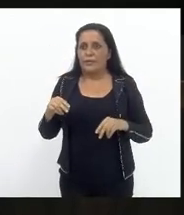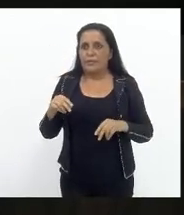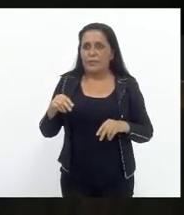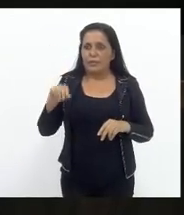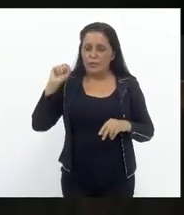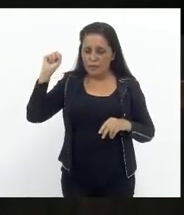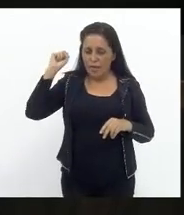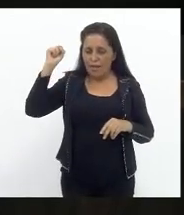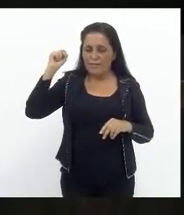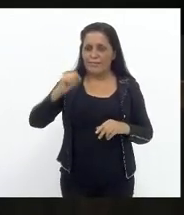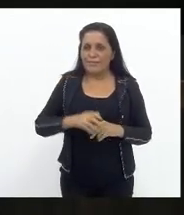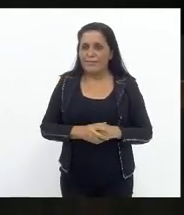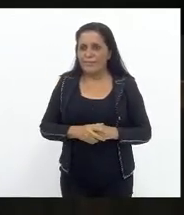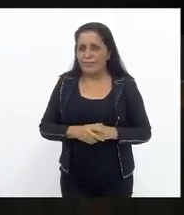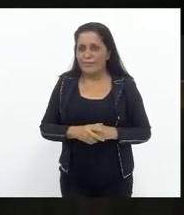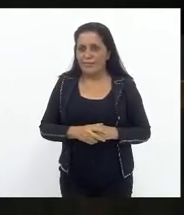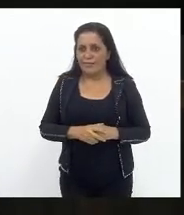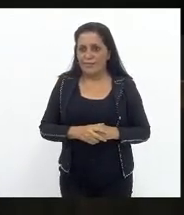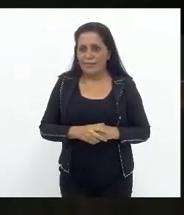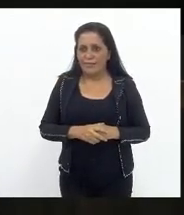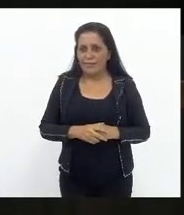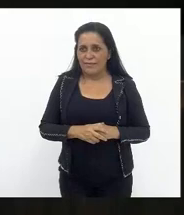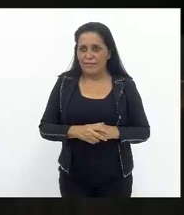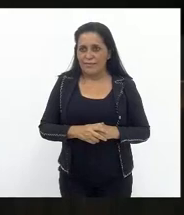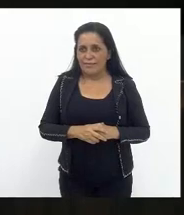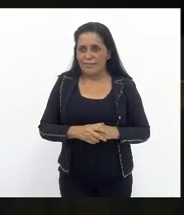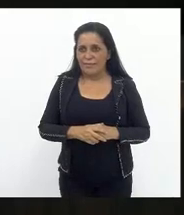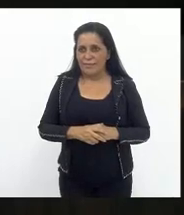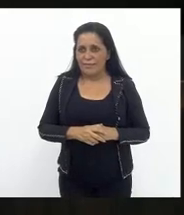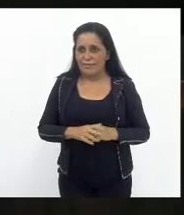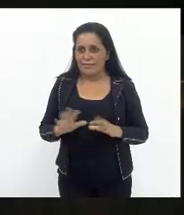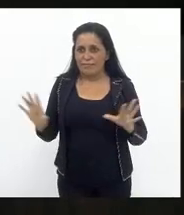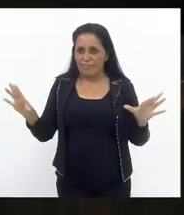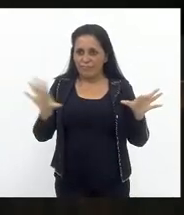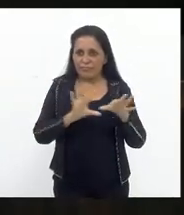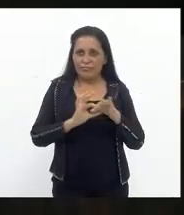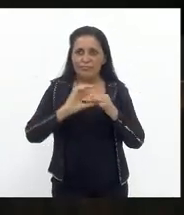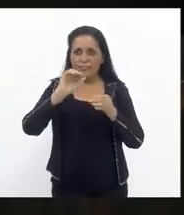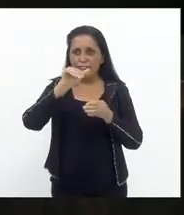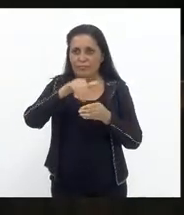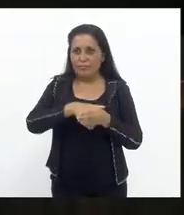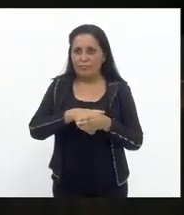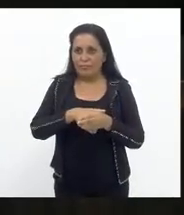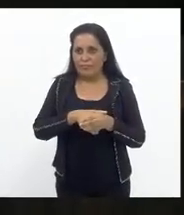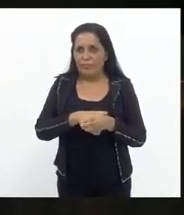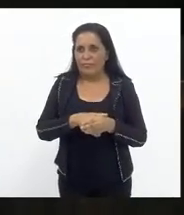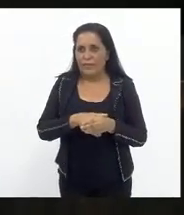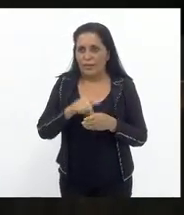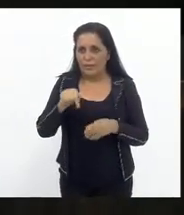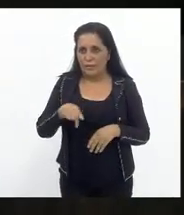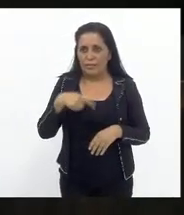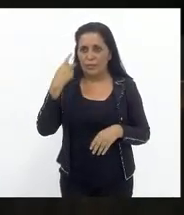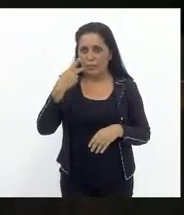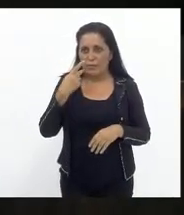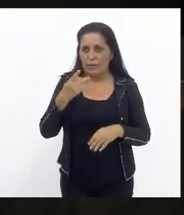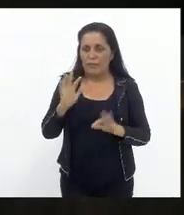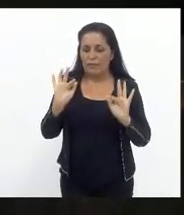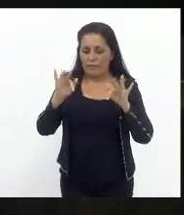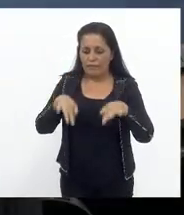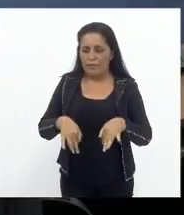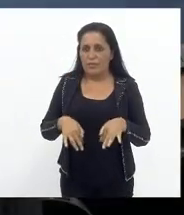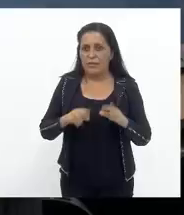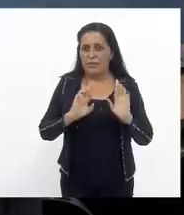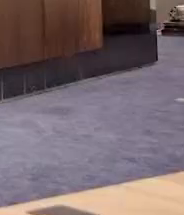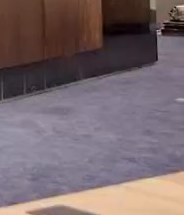sucesso. Unanimidade no voto aqui desse parlamento. Declaro encerrada a sessão.